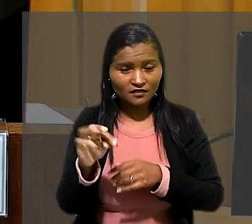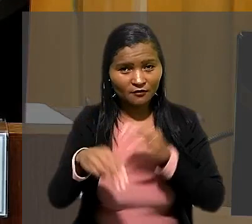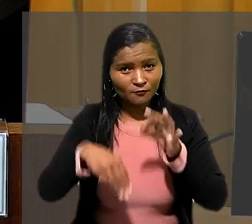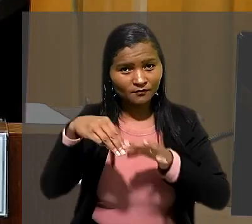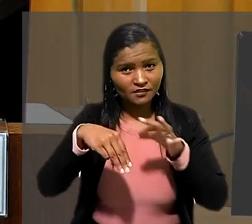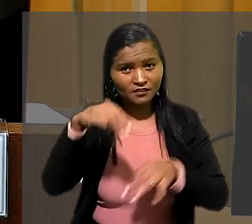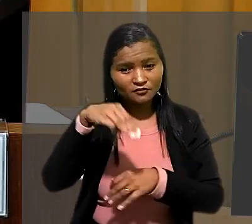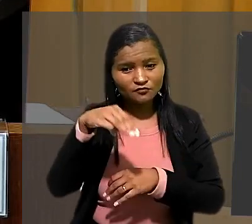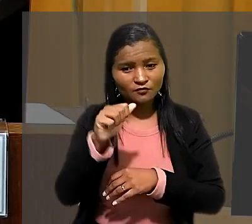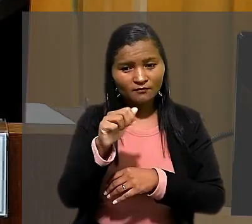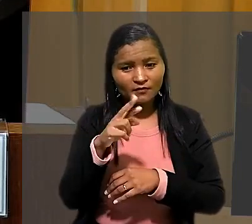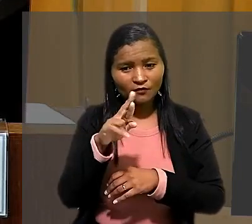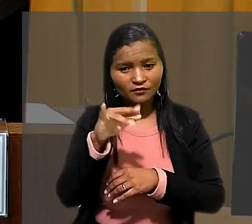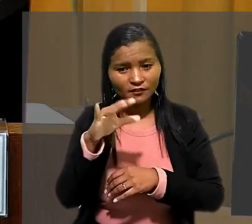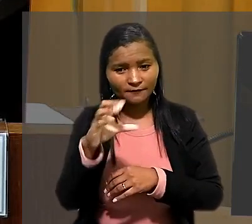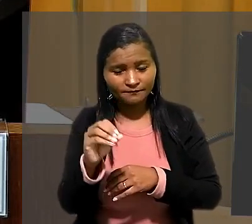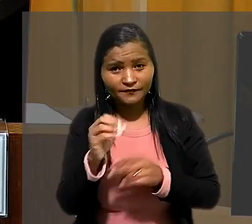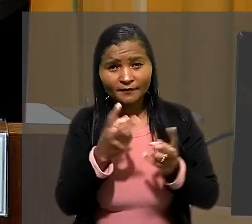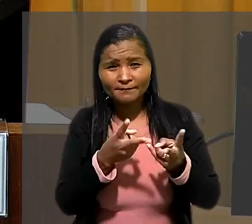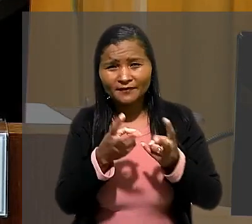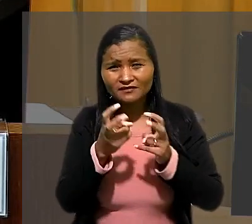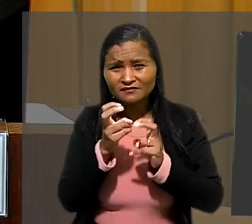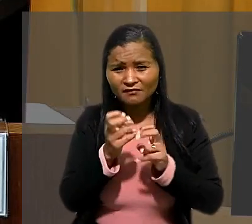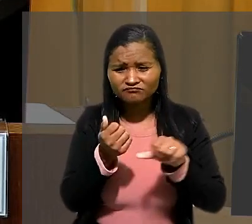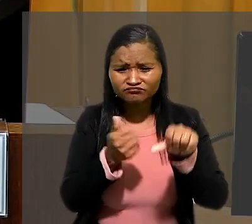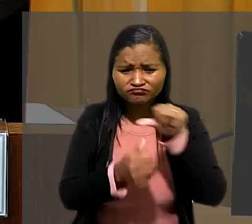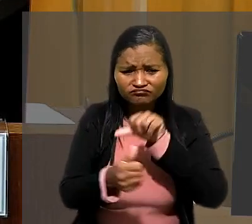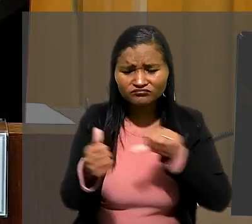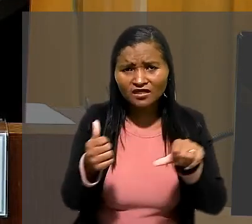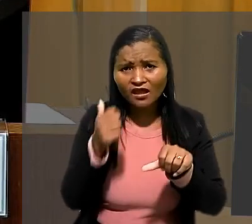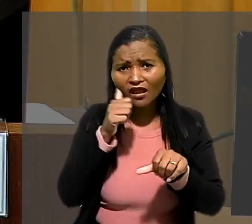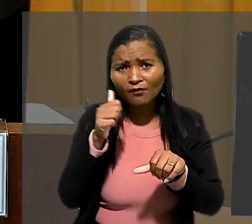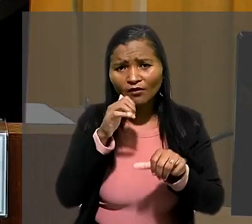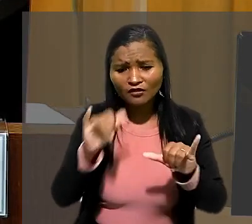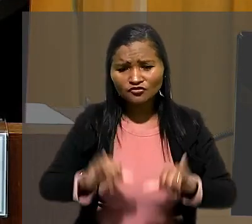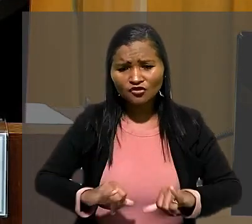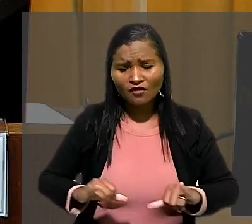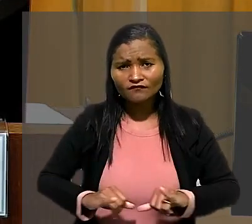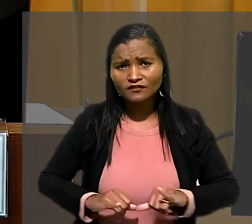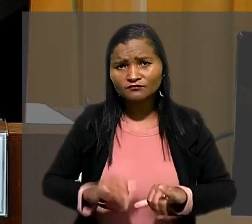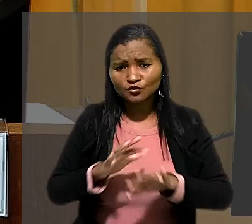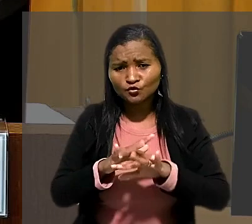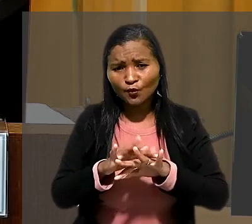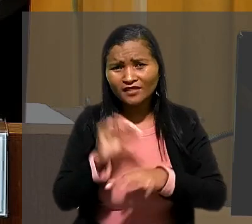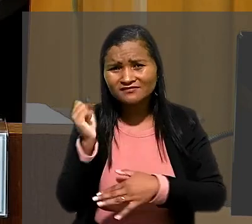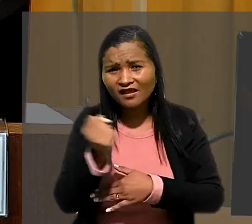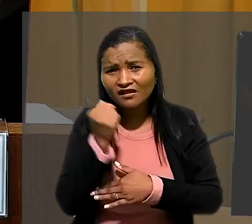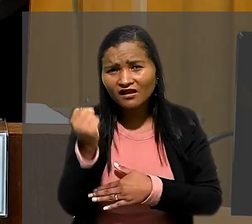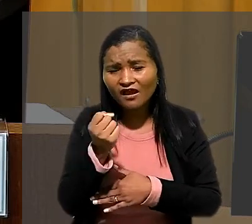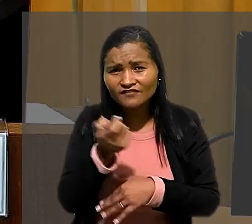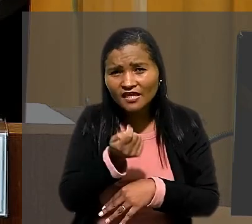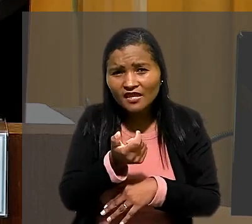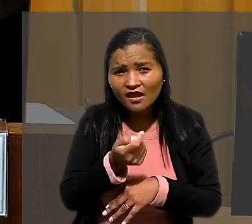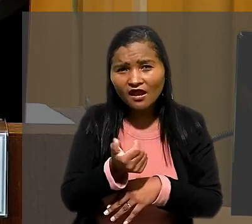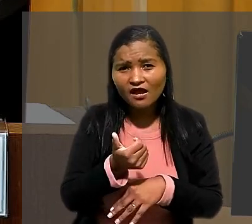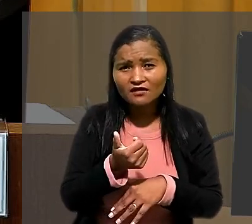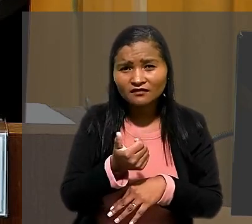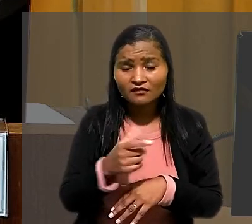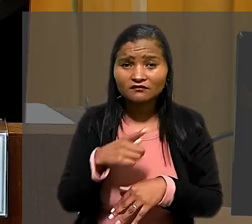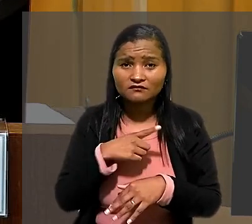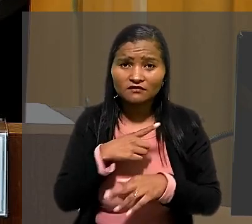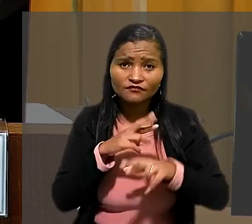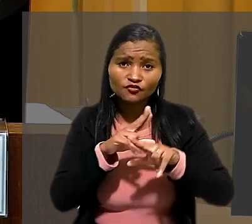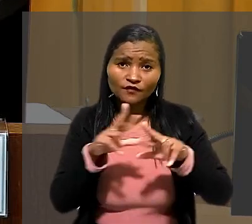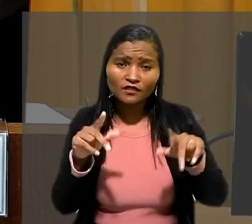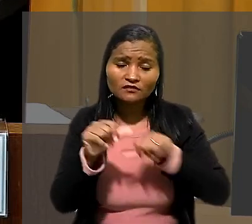TST, ministro Maurício Godinho Delgado, constatou ser incontroverso que a empregada sofre de doença grave e rara e que